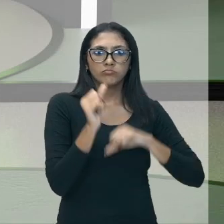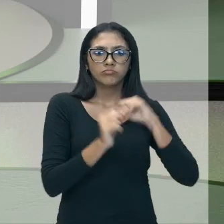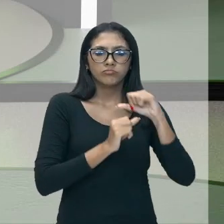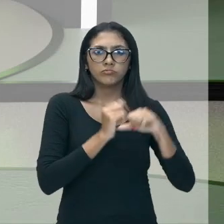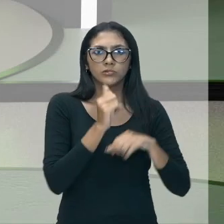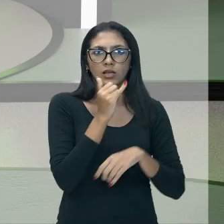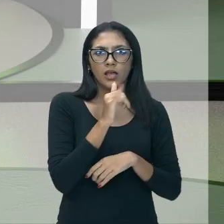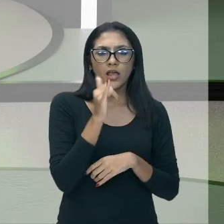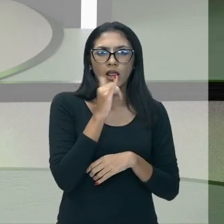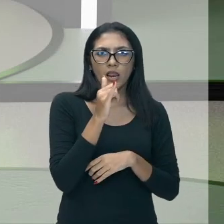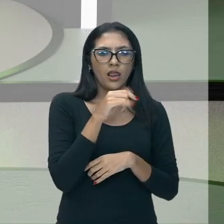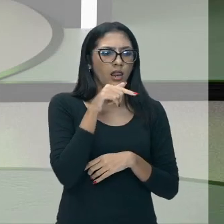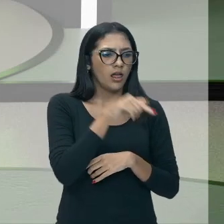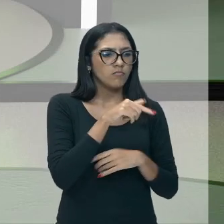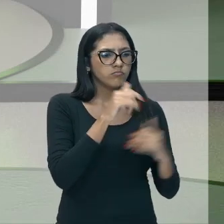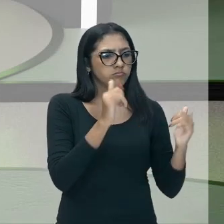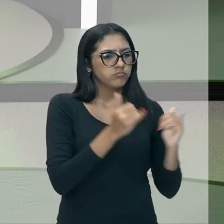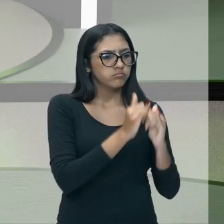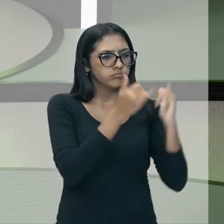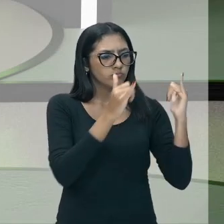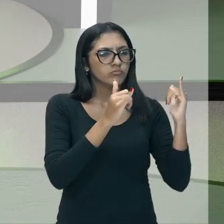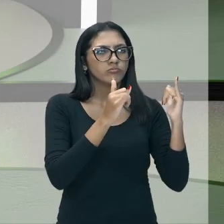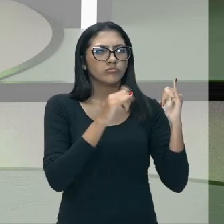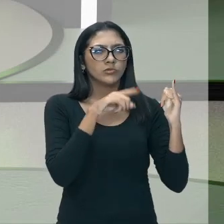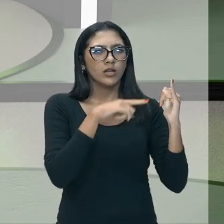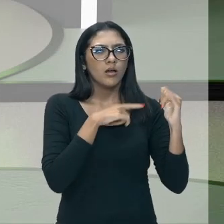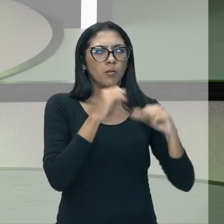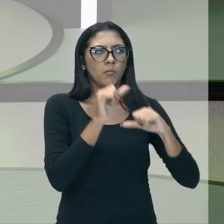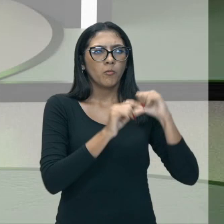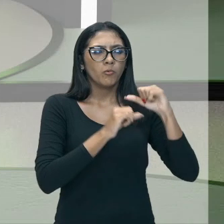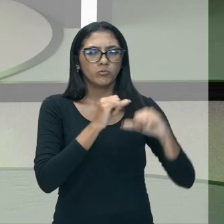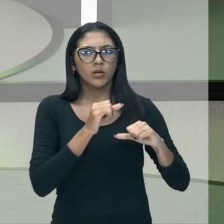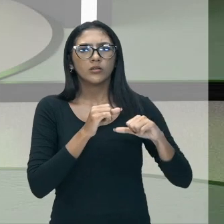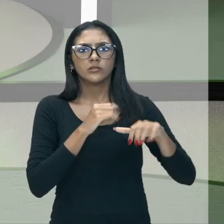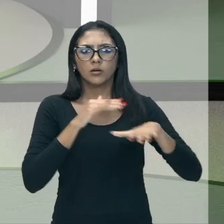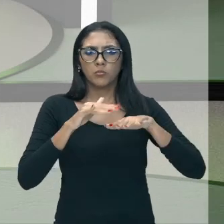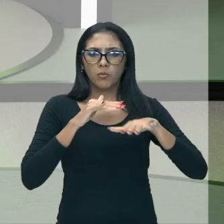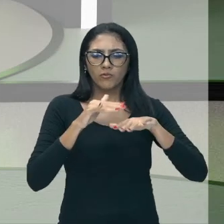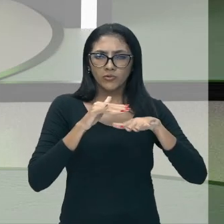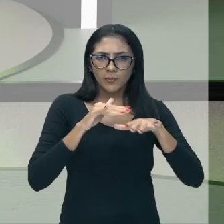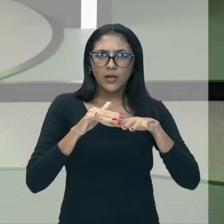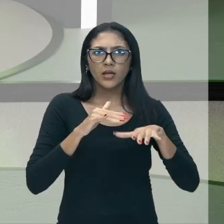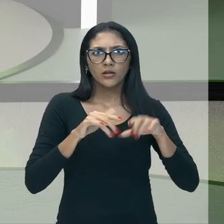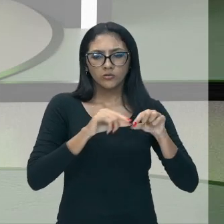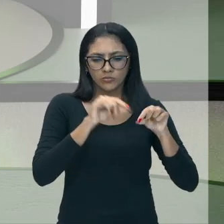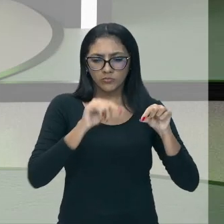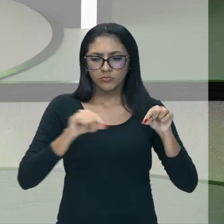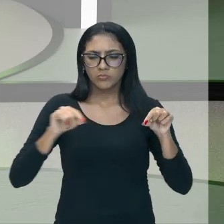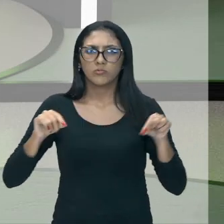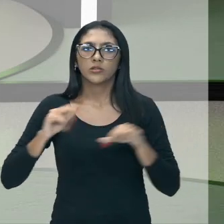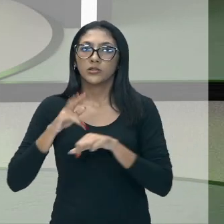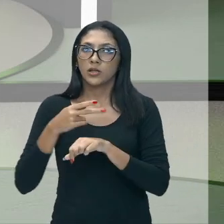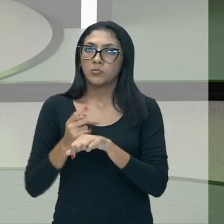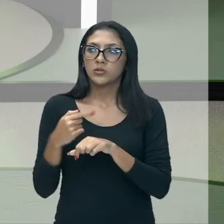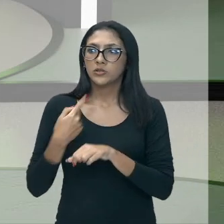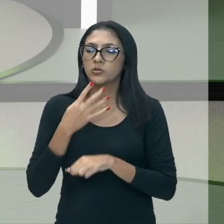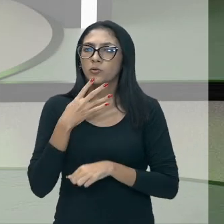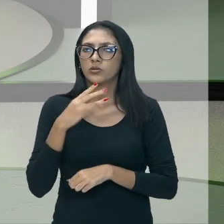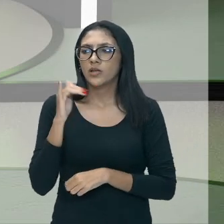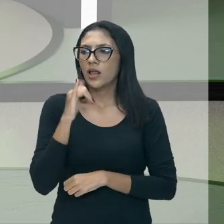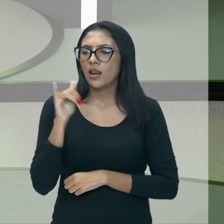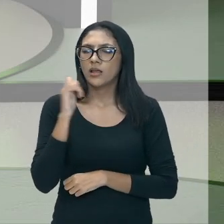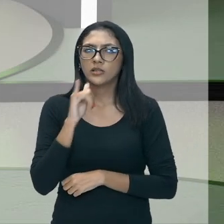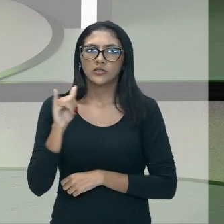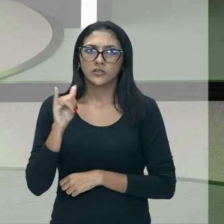energia lá das turbinas de energia química em mecânica e depois em elétrica. É isso aí.